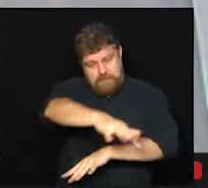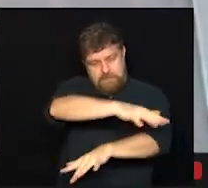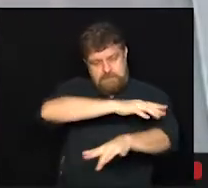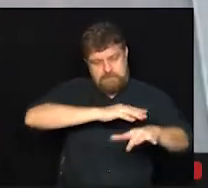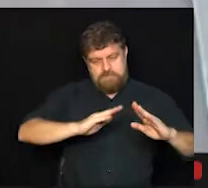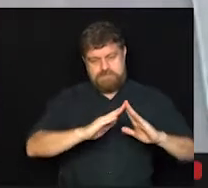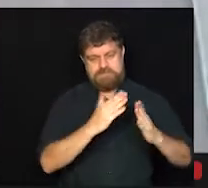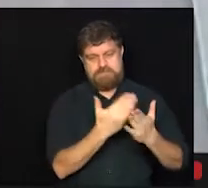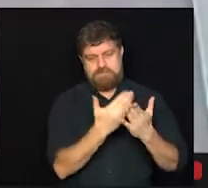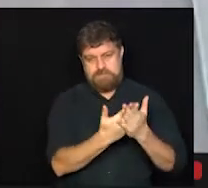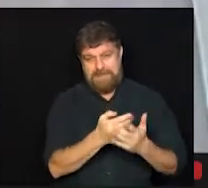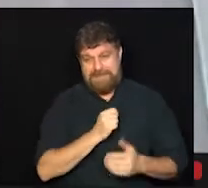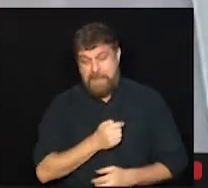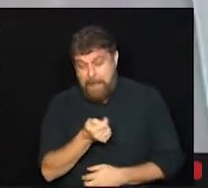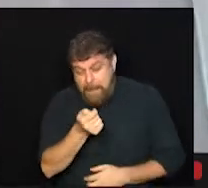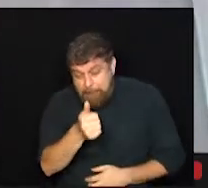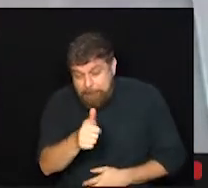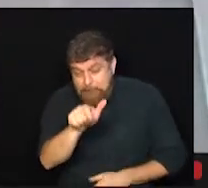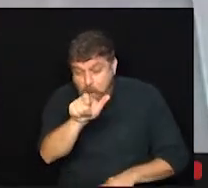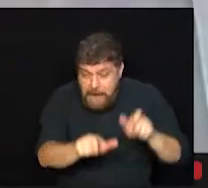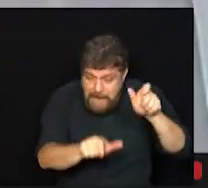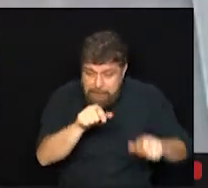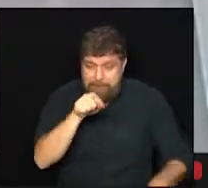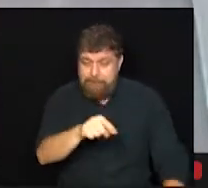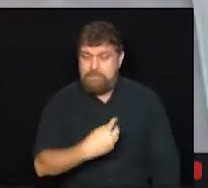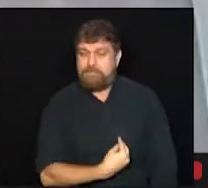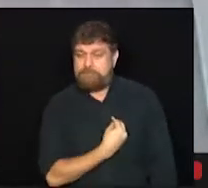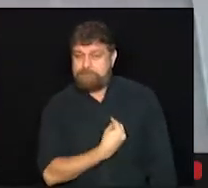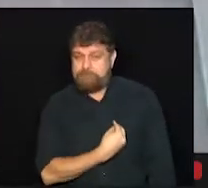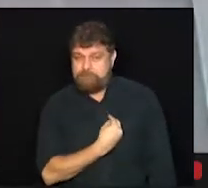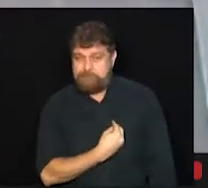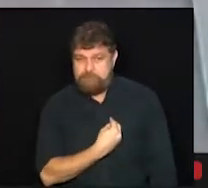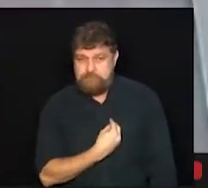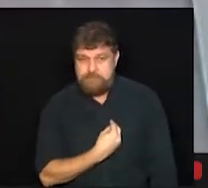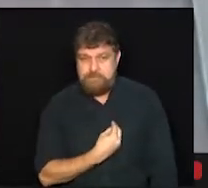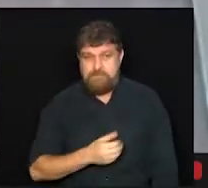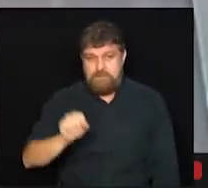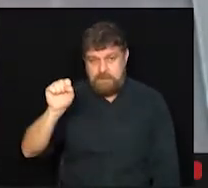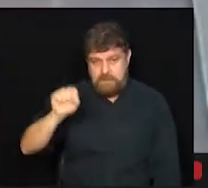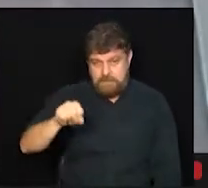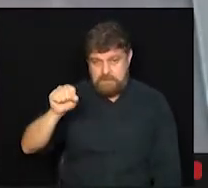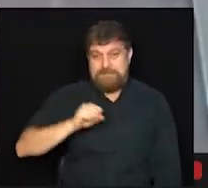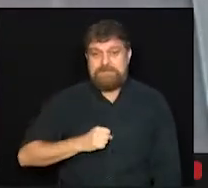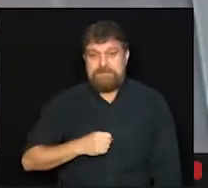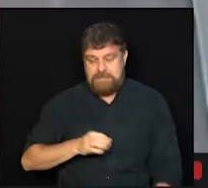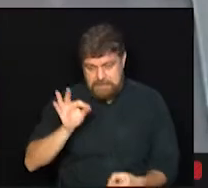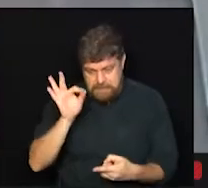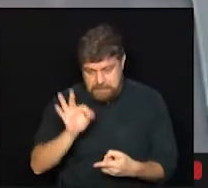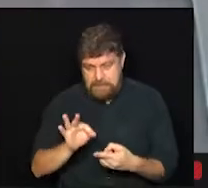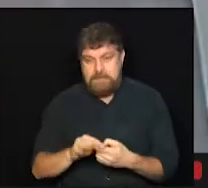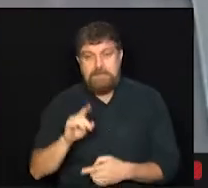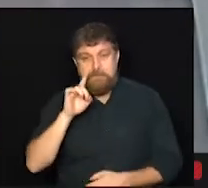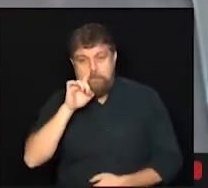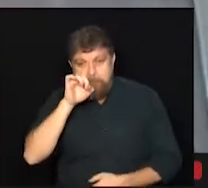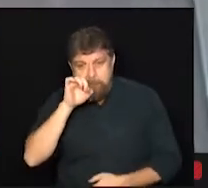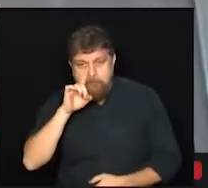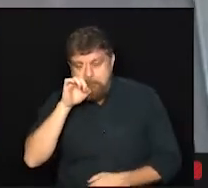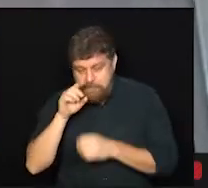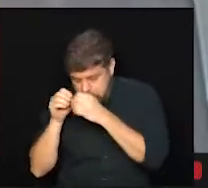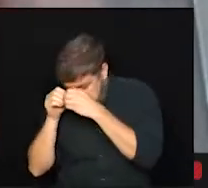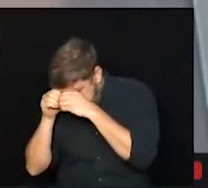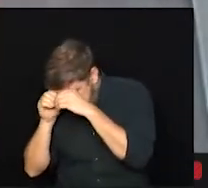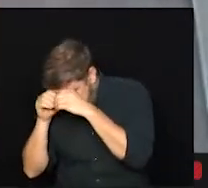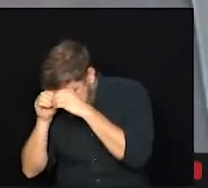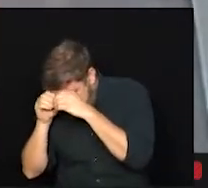na escola, que se reúne na escola, que sim, idealmente é testada, que sim, idealmente